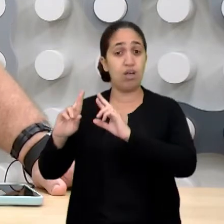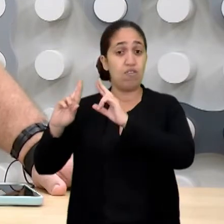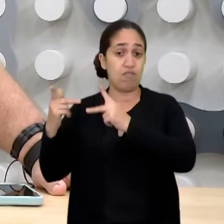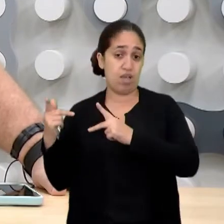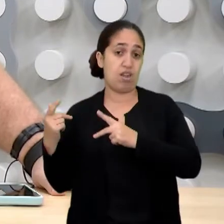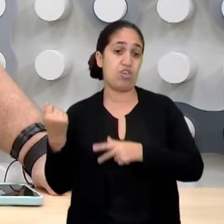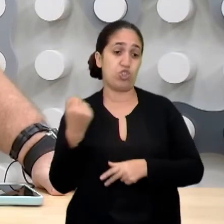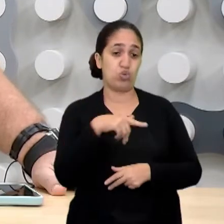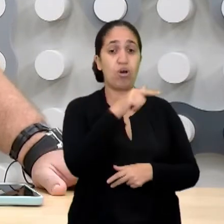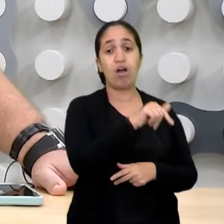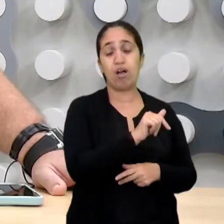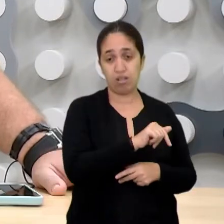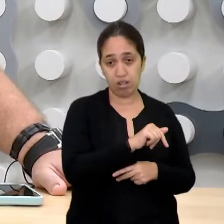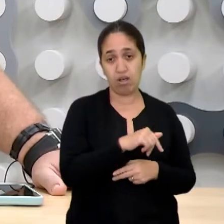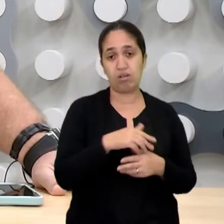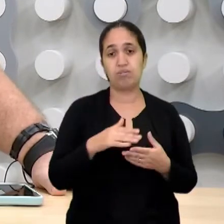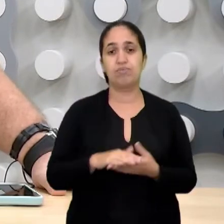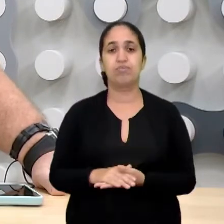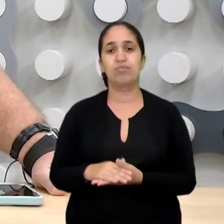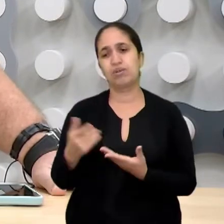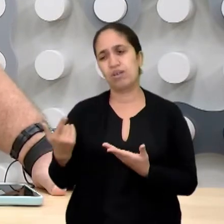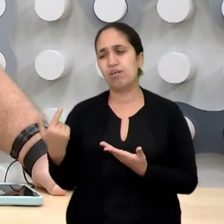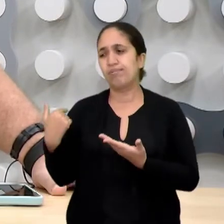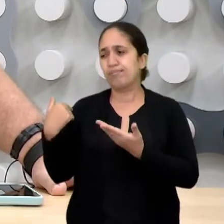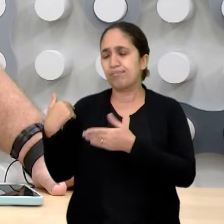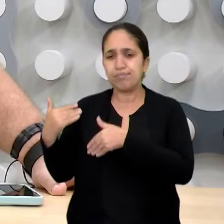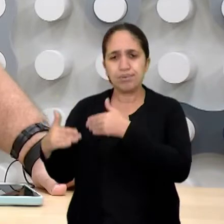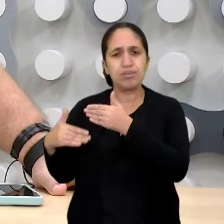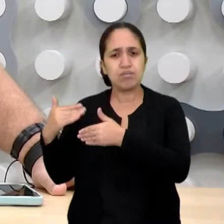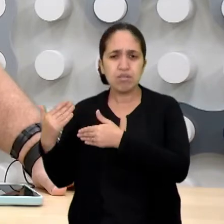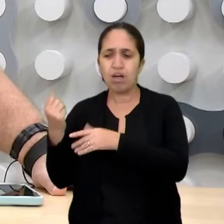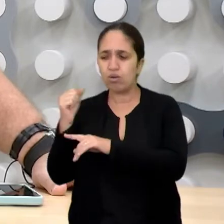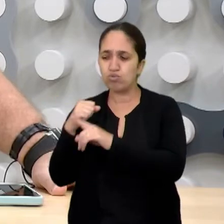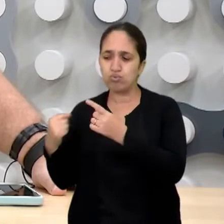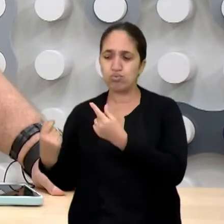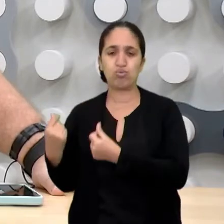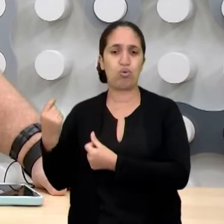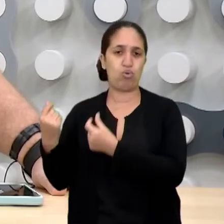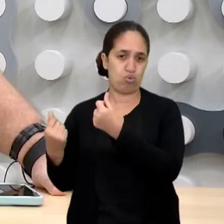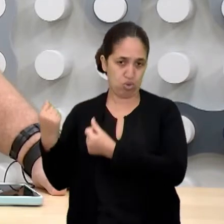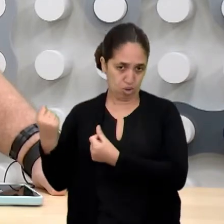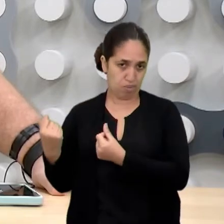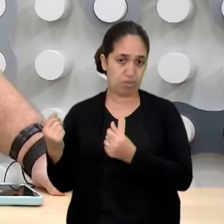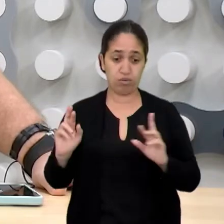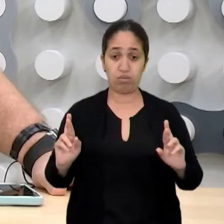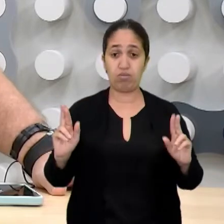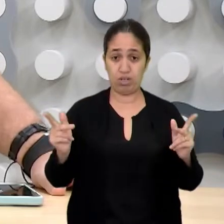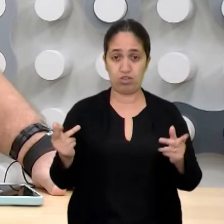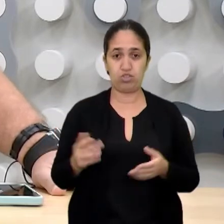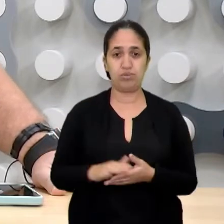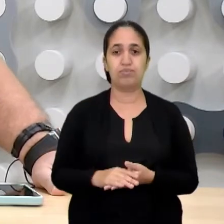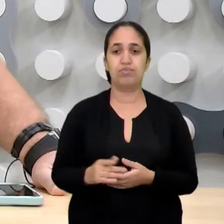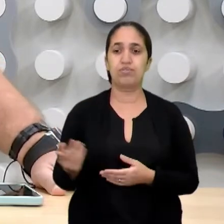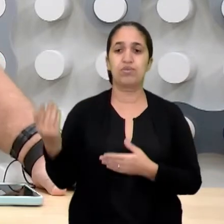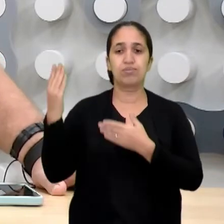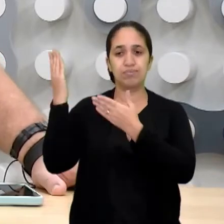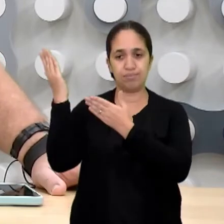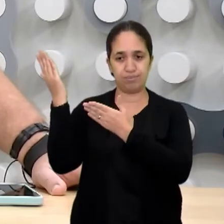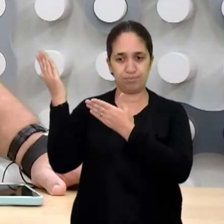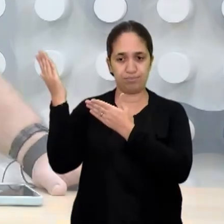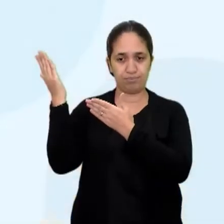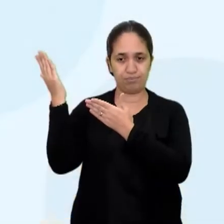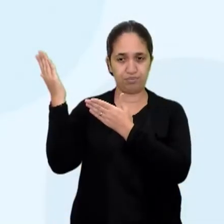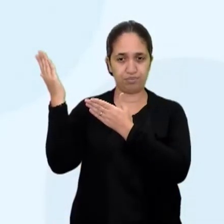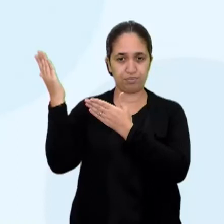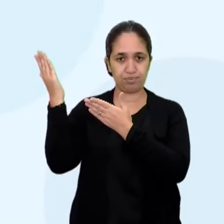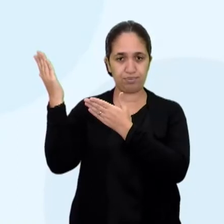do Haiti, né, até pela questão do processo do socioeconômico desses dois países. Pode voltar lá para a tela, por gentileza, Jojo,